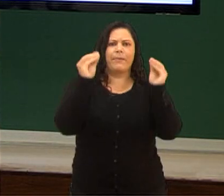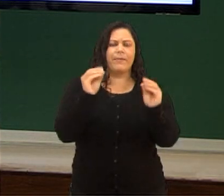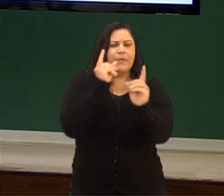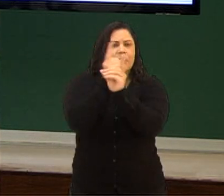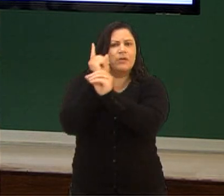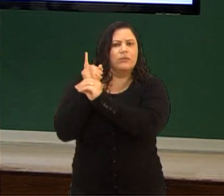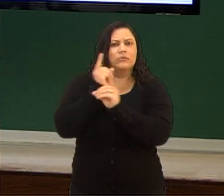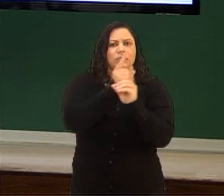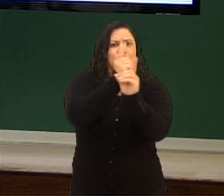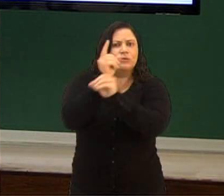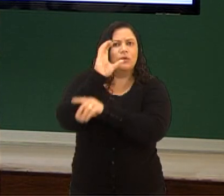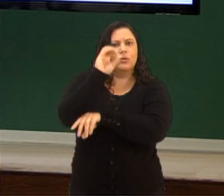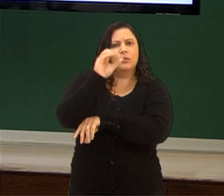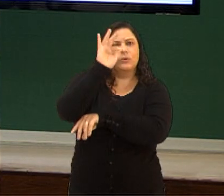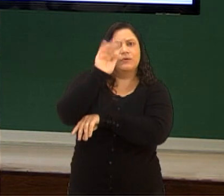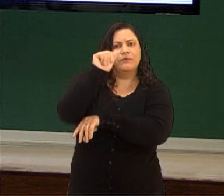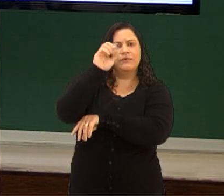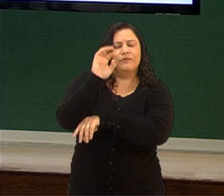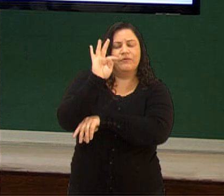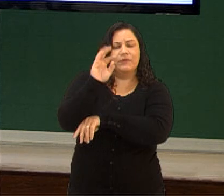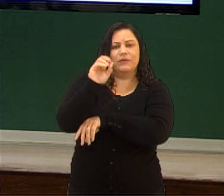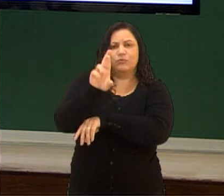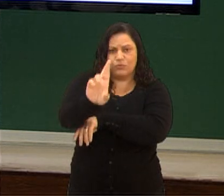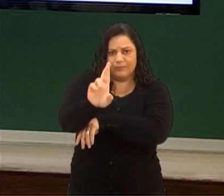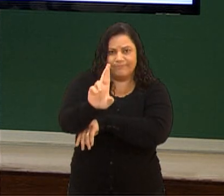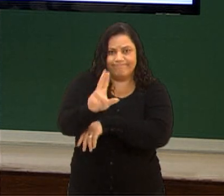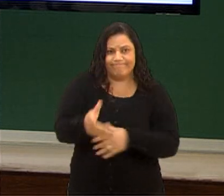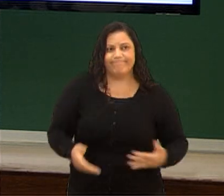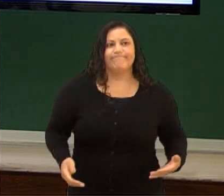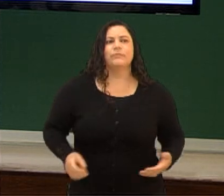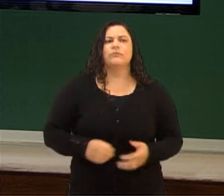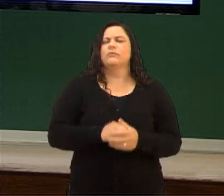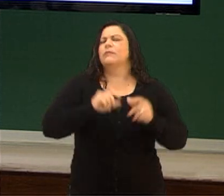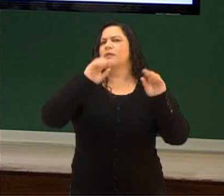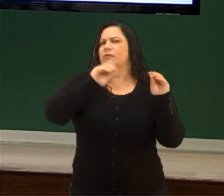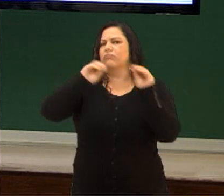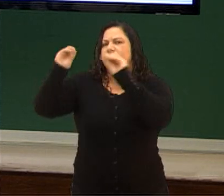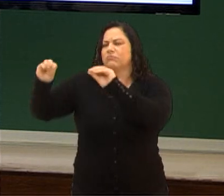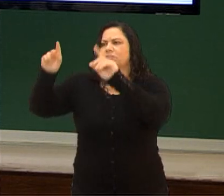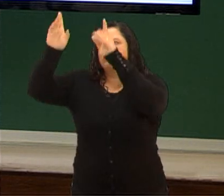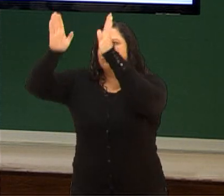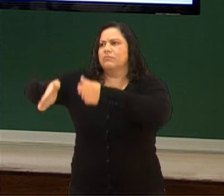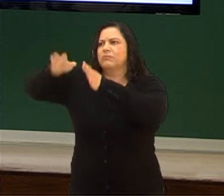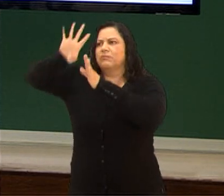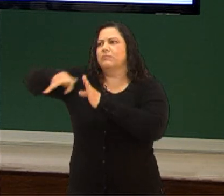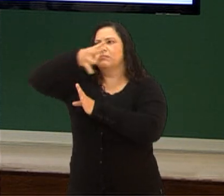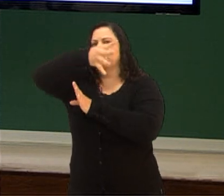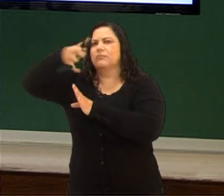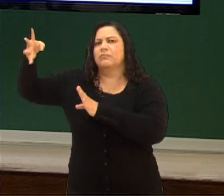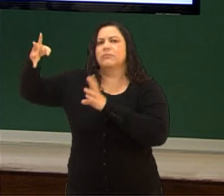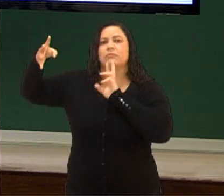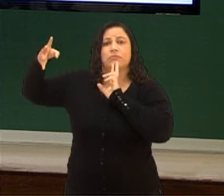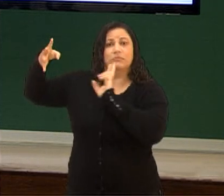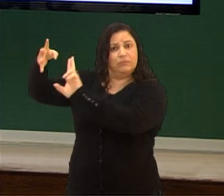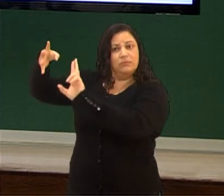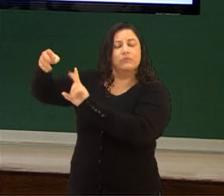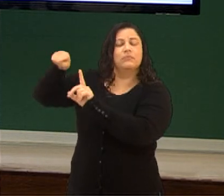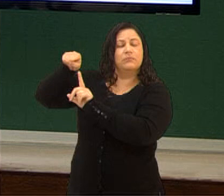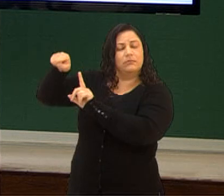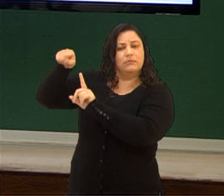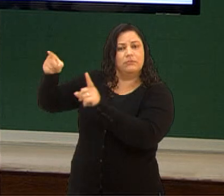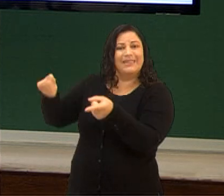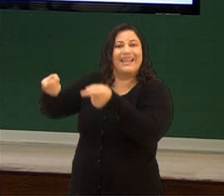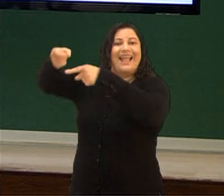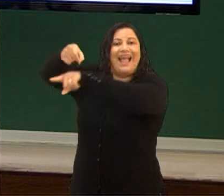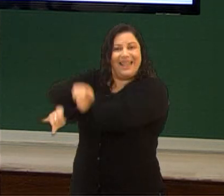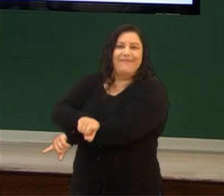dos cofatores, feito a transposta, tá certo? Então, quem que é essa matriz aqui que resultou? É a